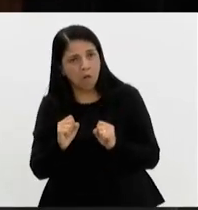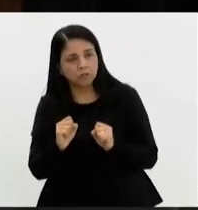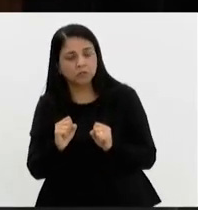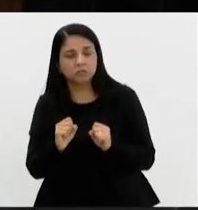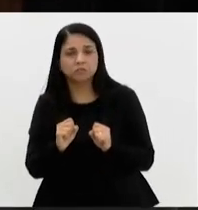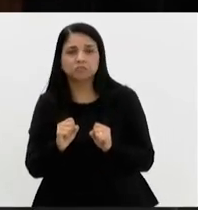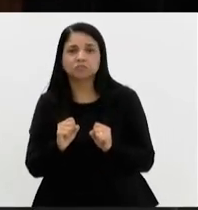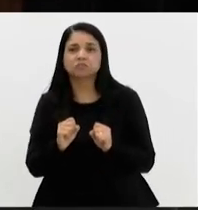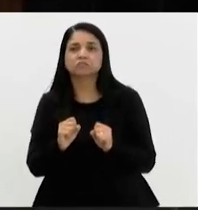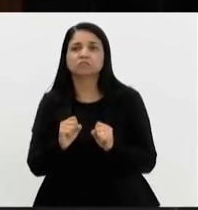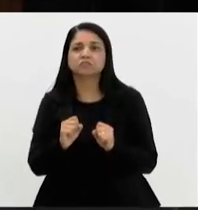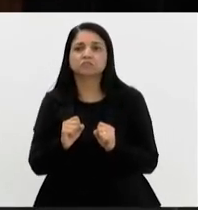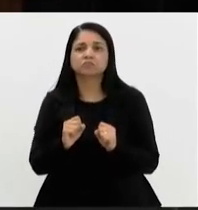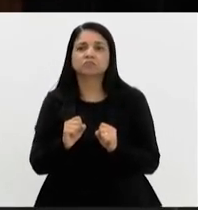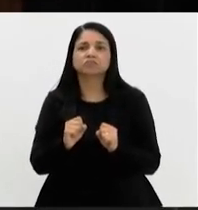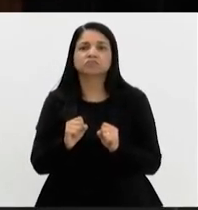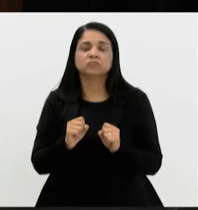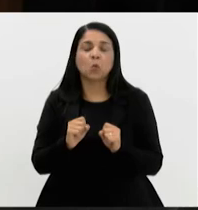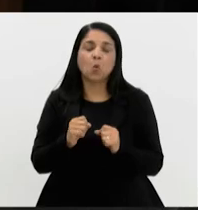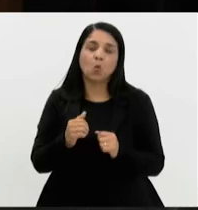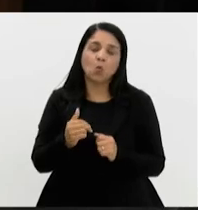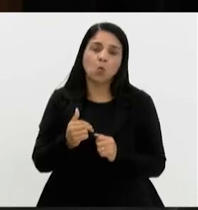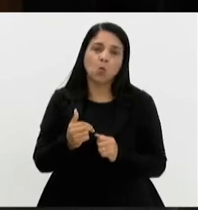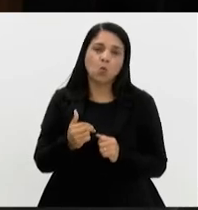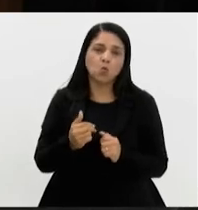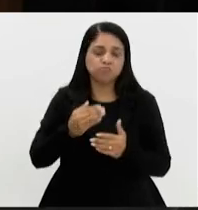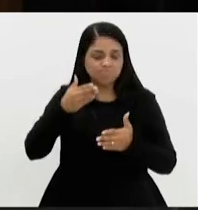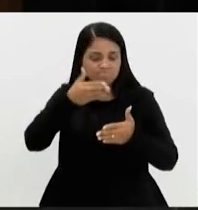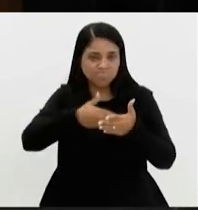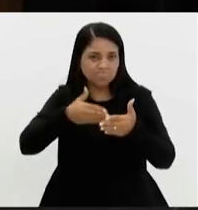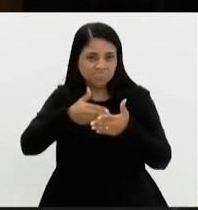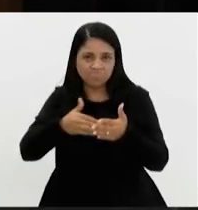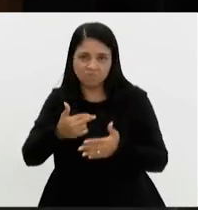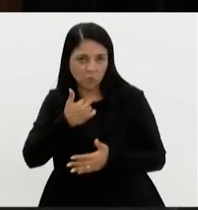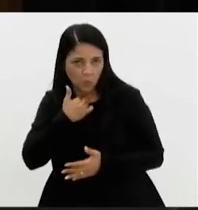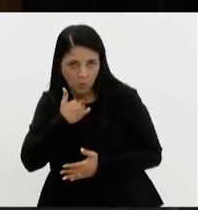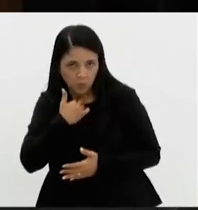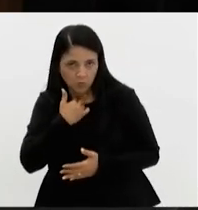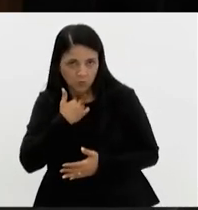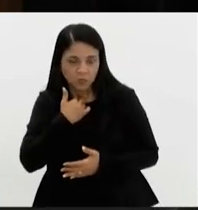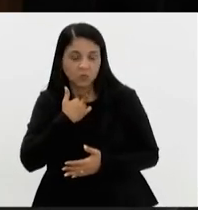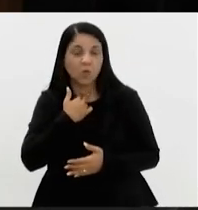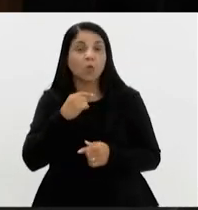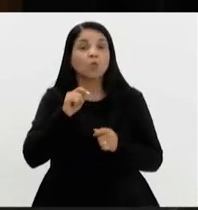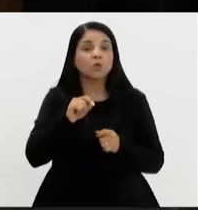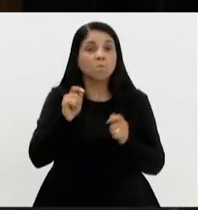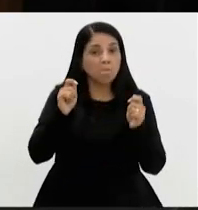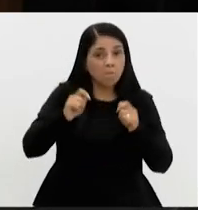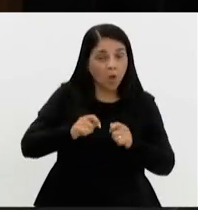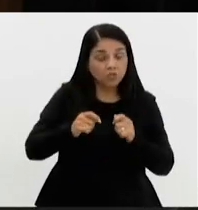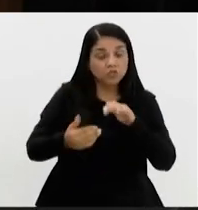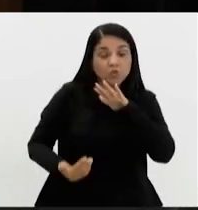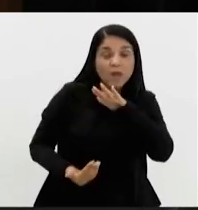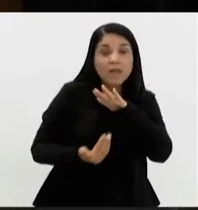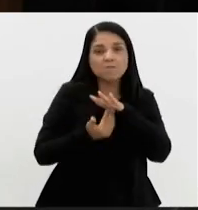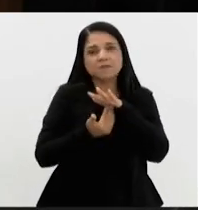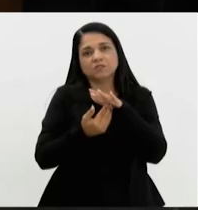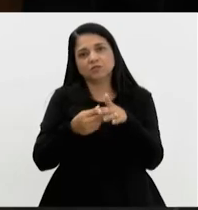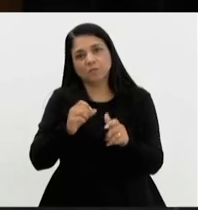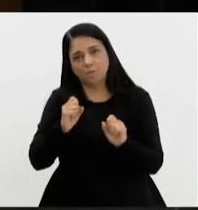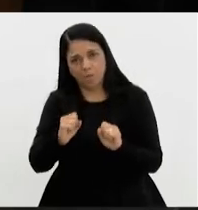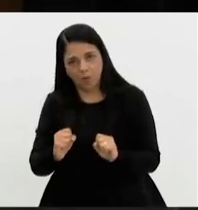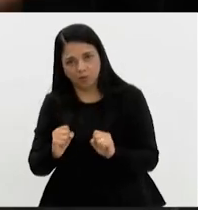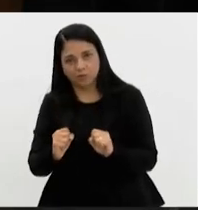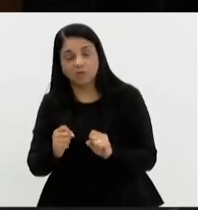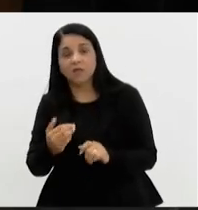eh do que tá vetado terminantemente do que poderá ser eh praticado e os limites disso né